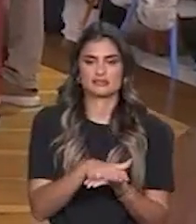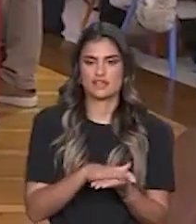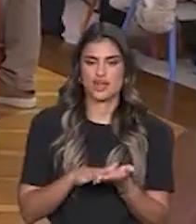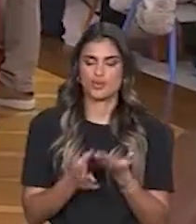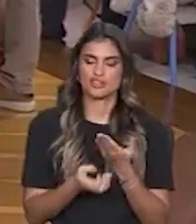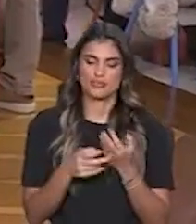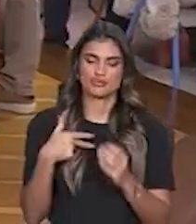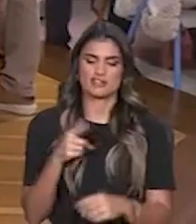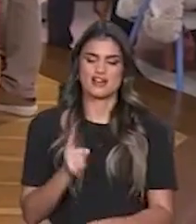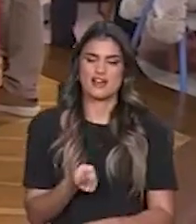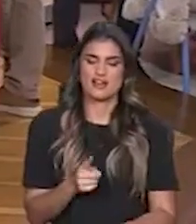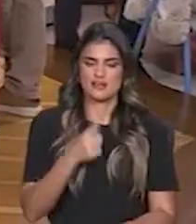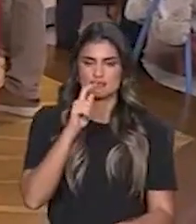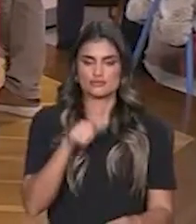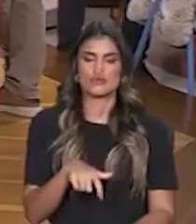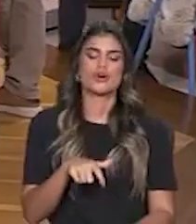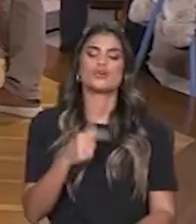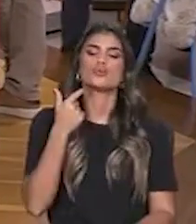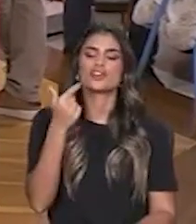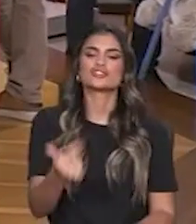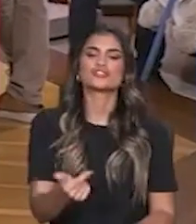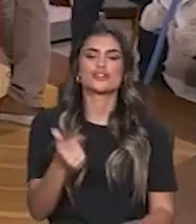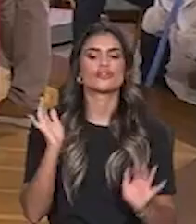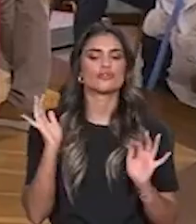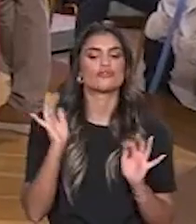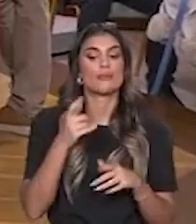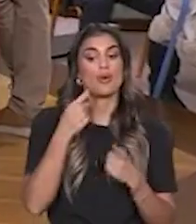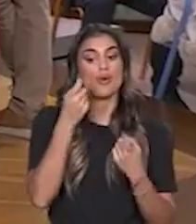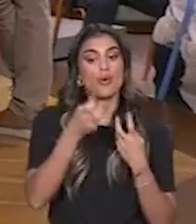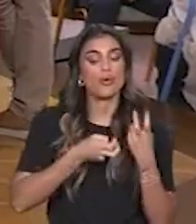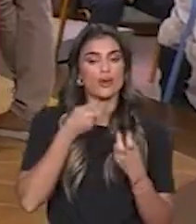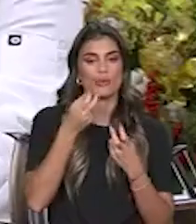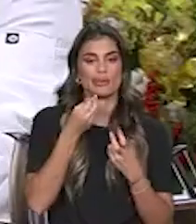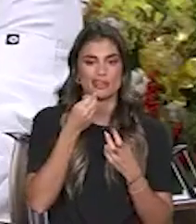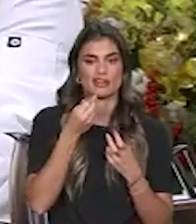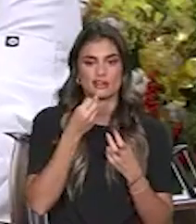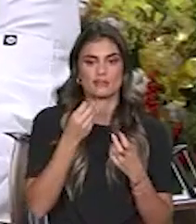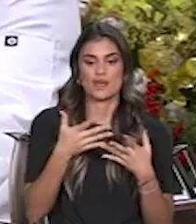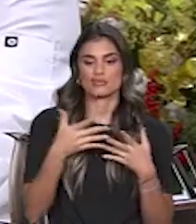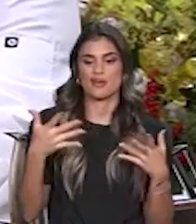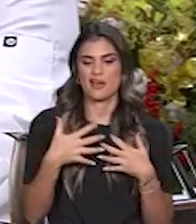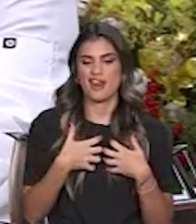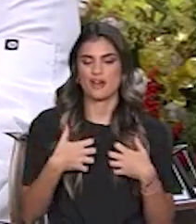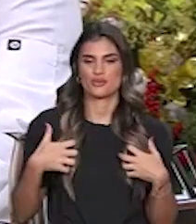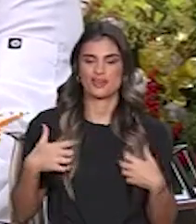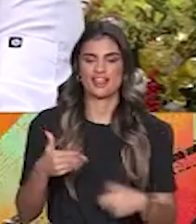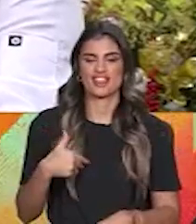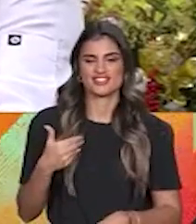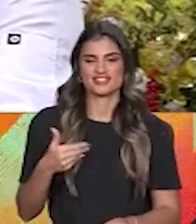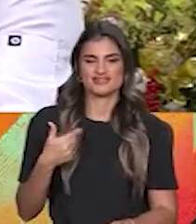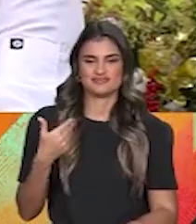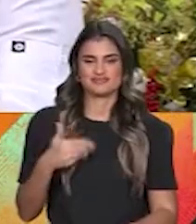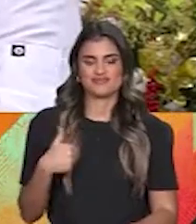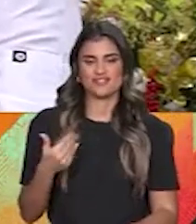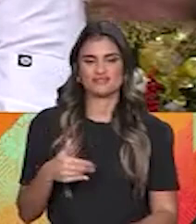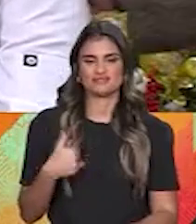cozinha portuguesa. E o turista vai à procura de especialidades nacionais? Vai, completamente. Sim. Muito bacalhau, mas muito bacalhau. Se eu soubesse. Muito